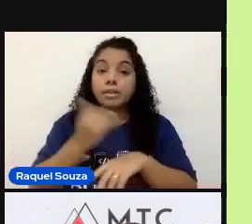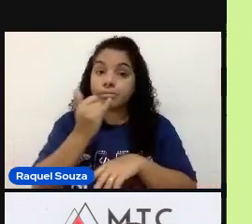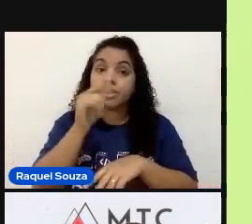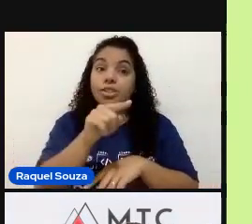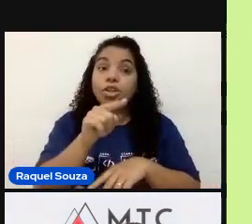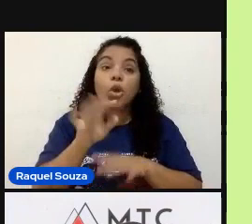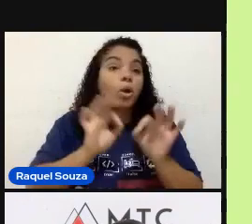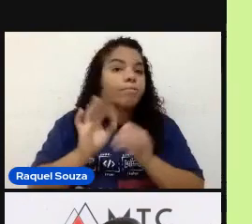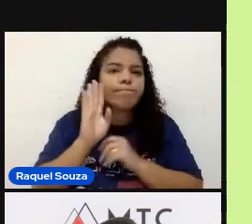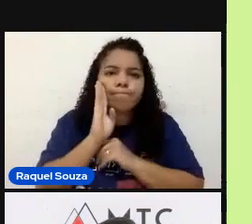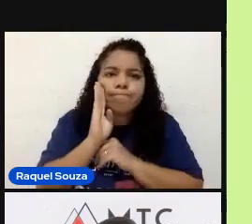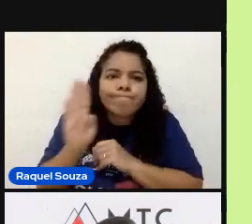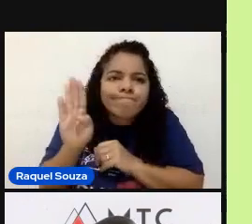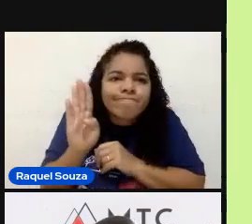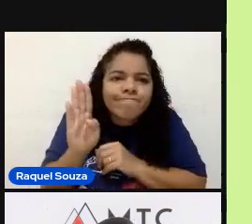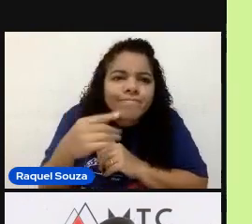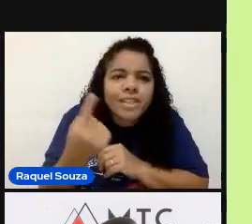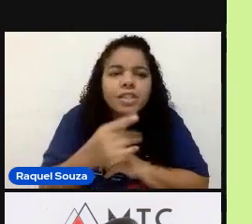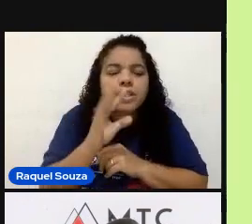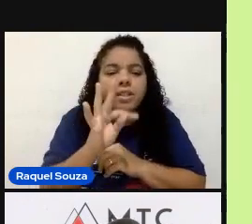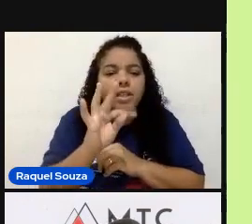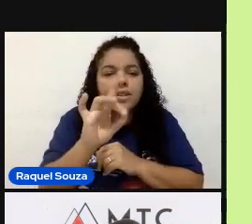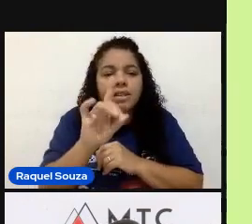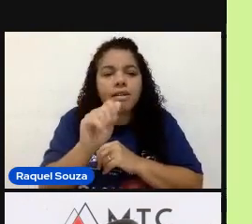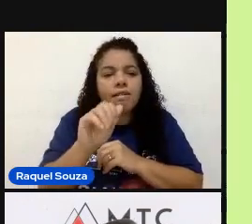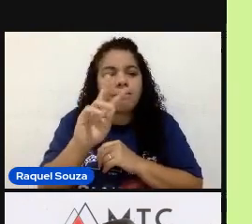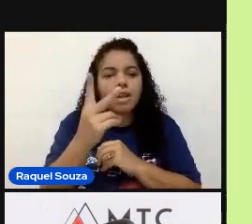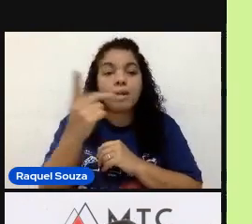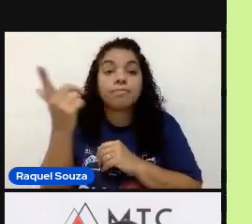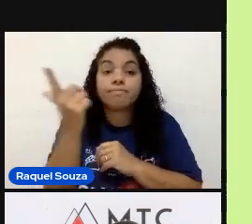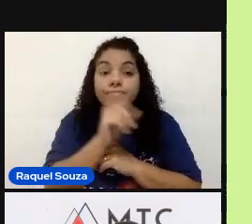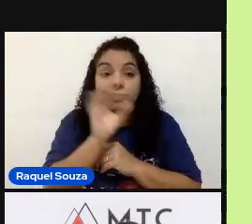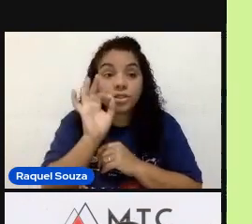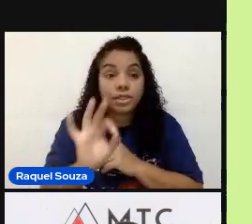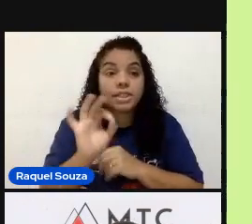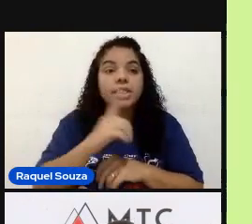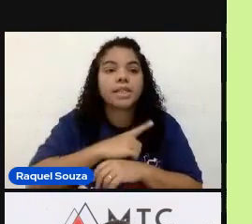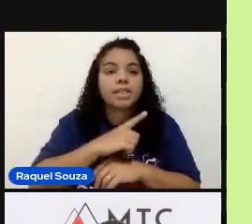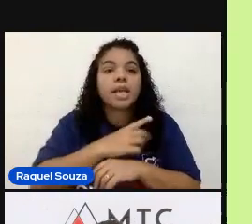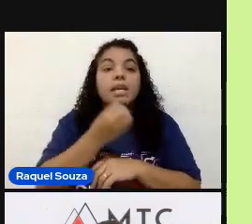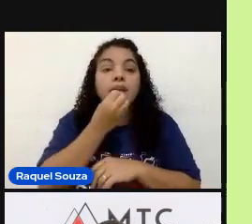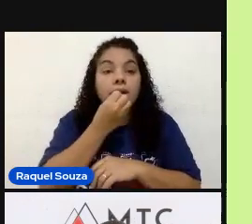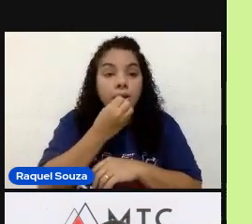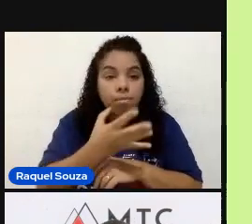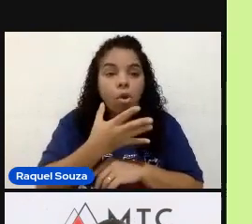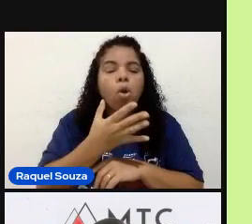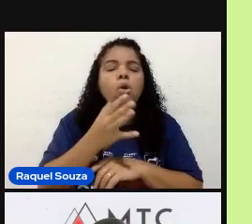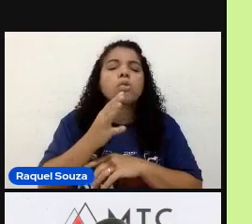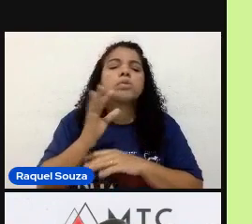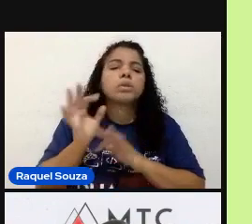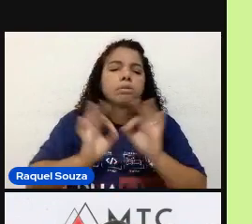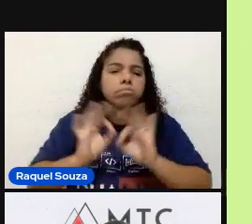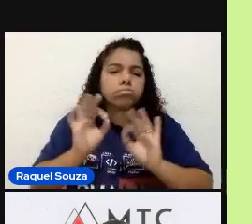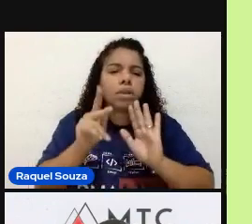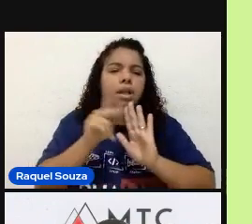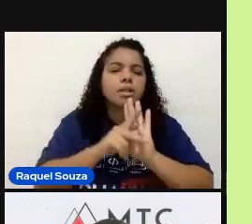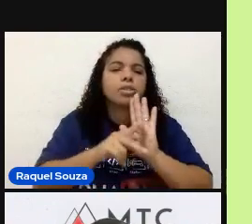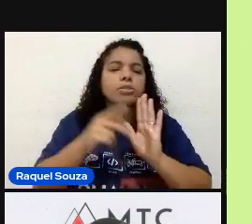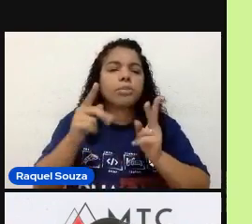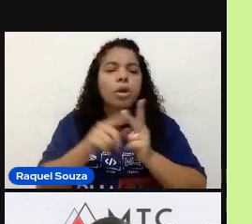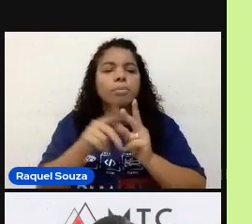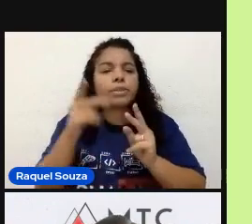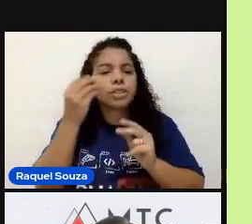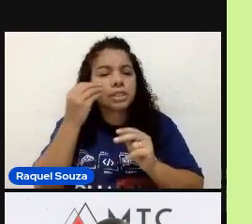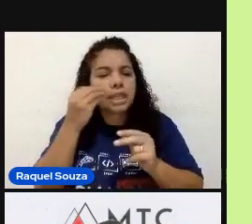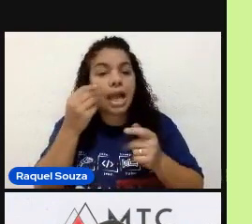é o ponto-chave para o TDAH conseguir ter bons planos de testes, casos de testes, entregas